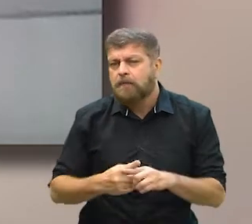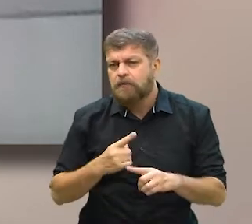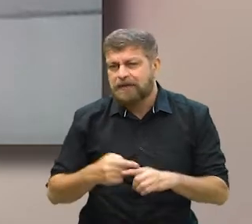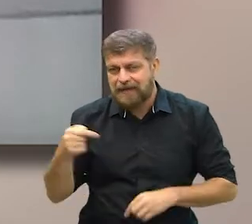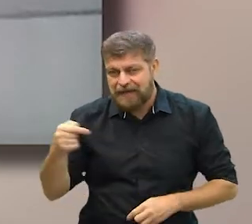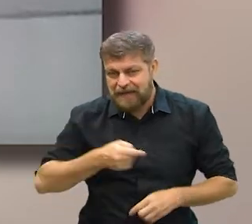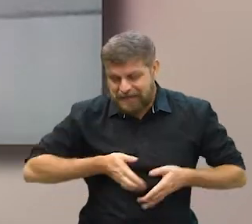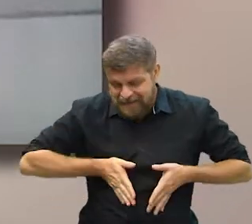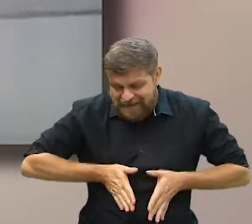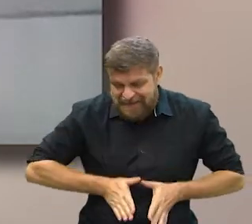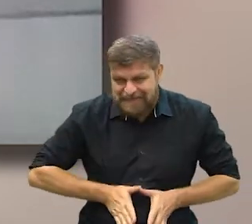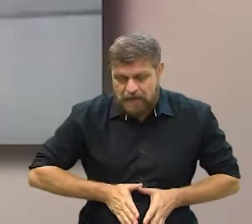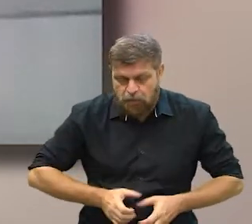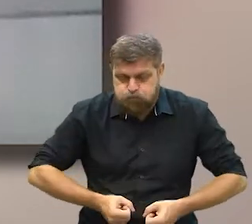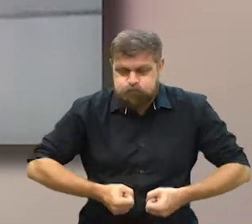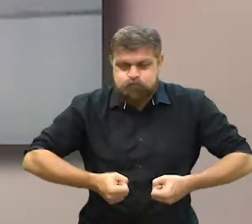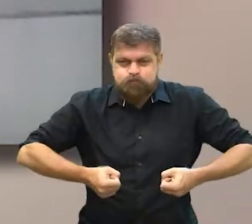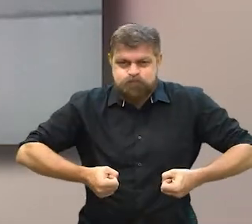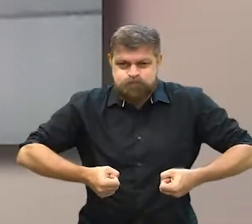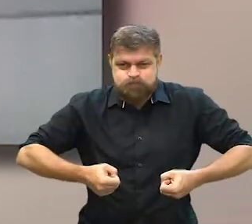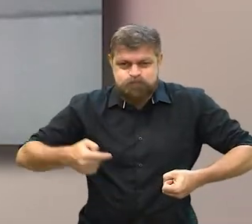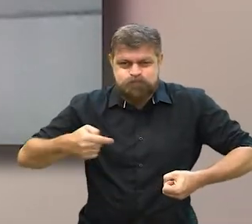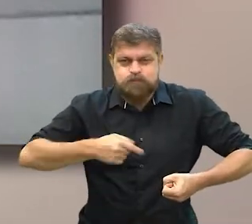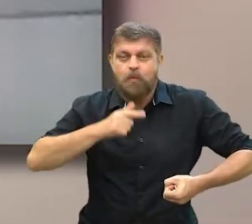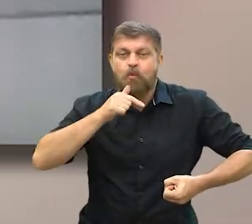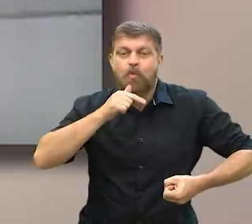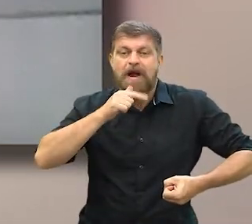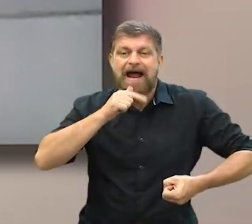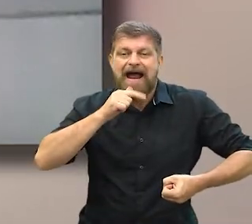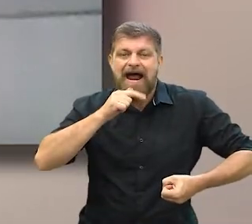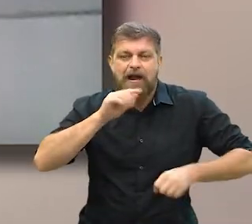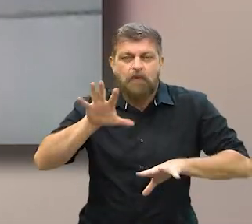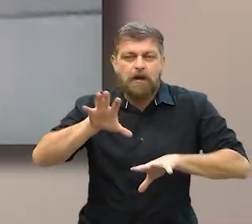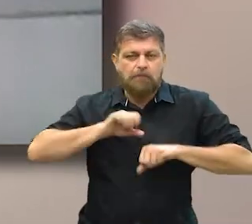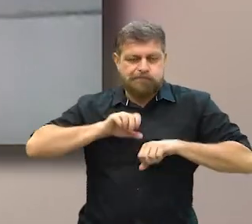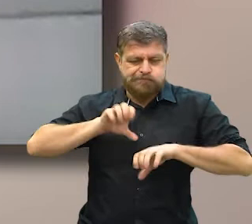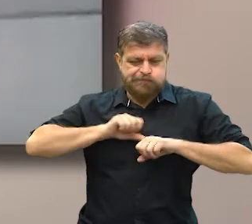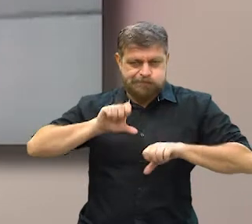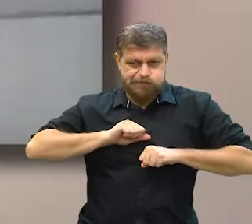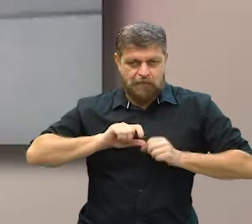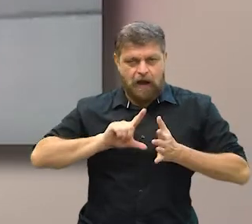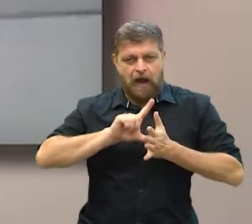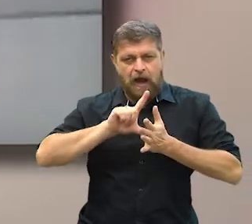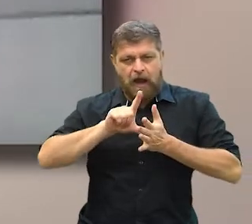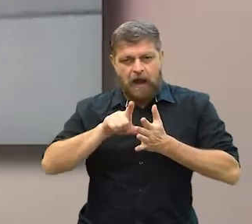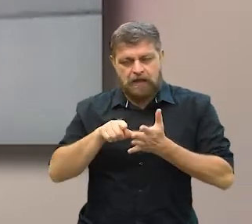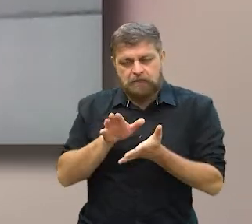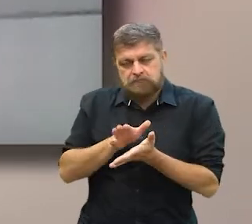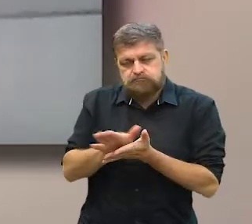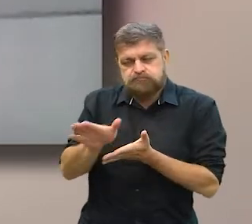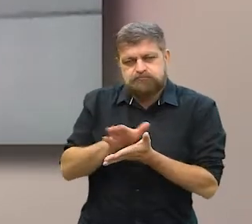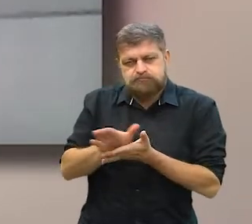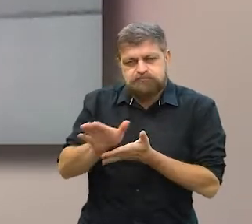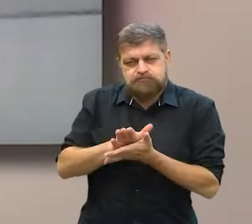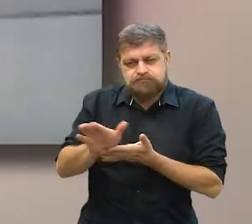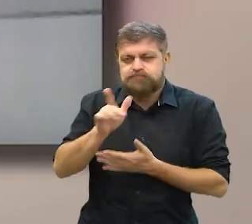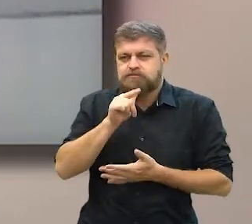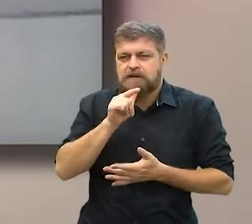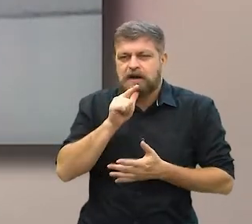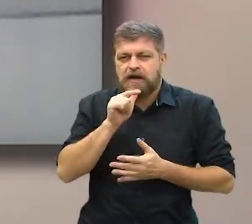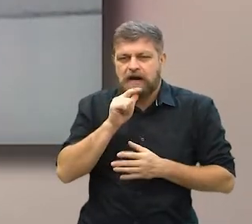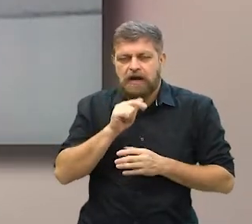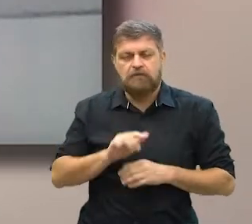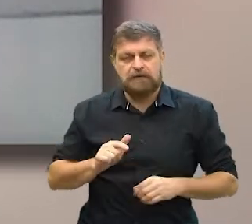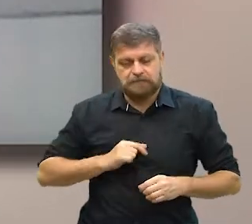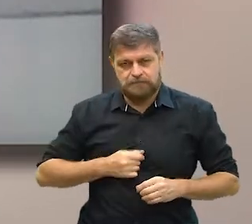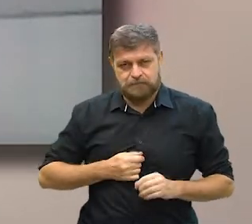Ele perde peso porque, na verdade, ele desincha. O bebê nasce com bastante água, né?